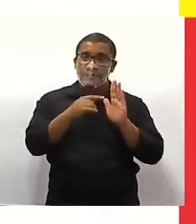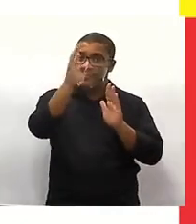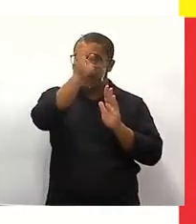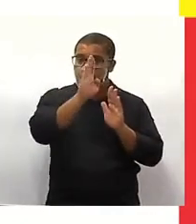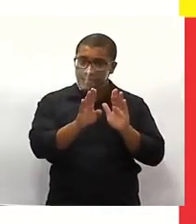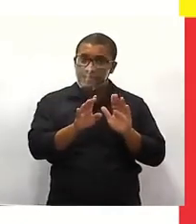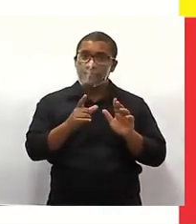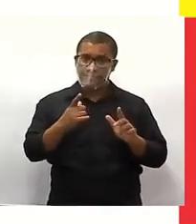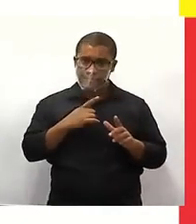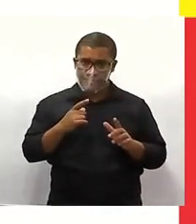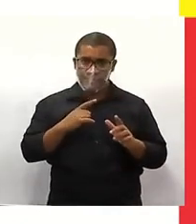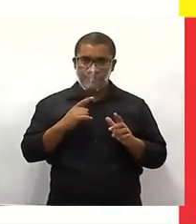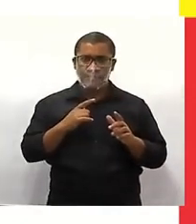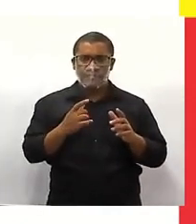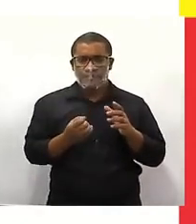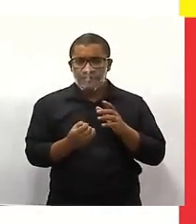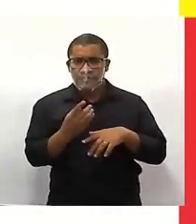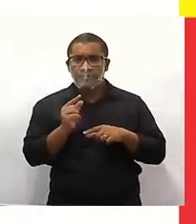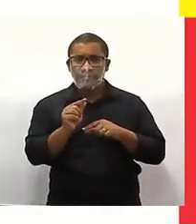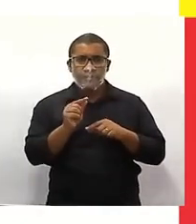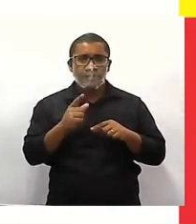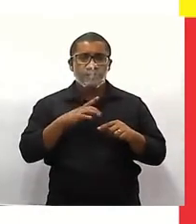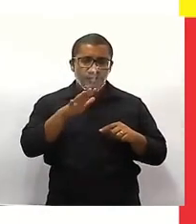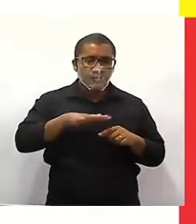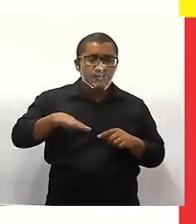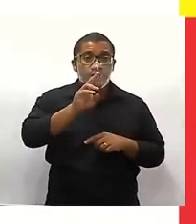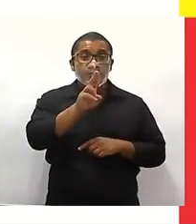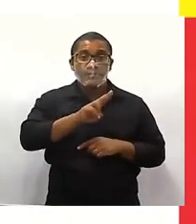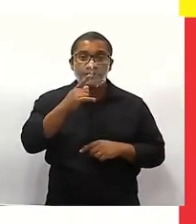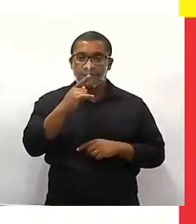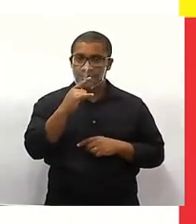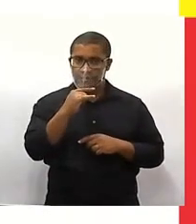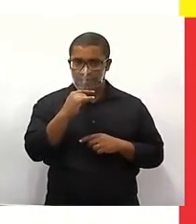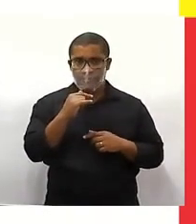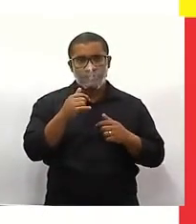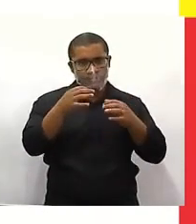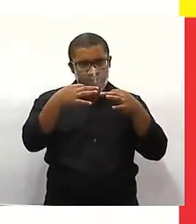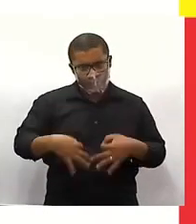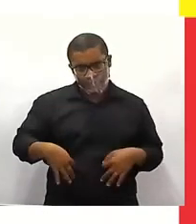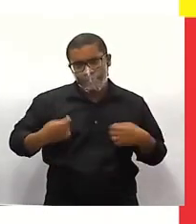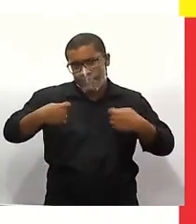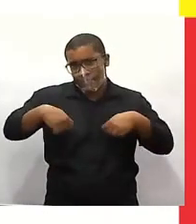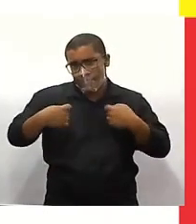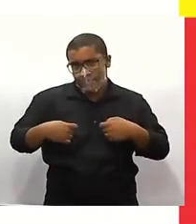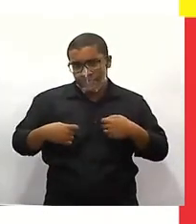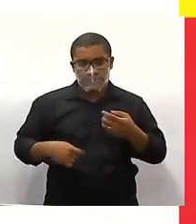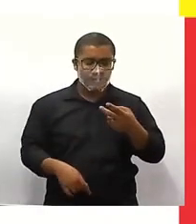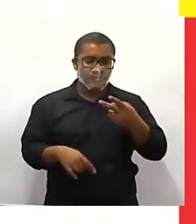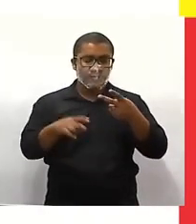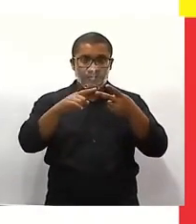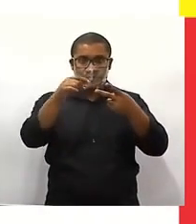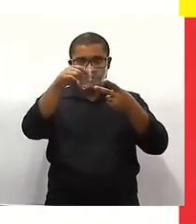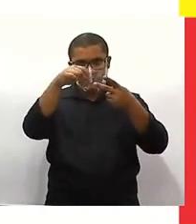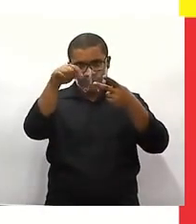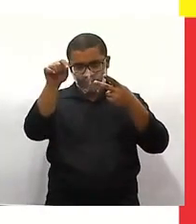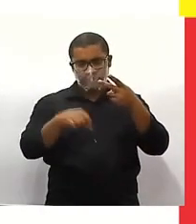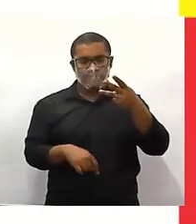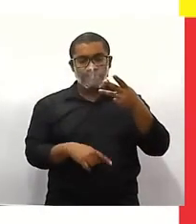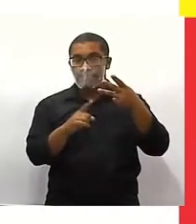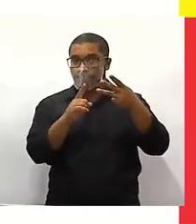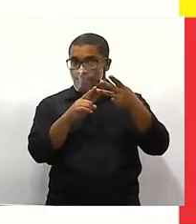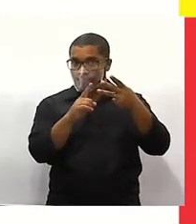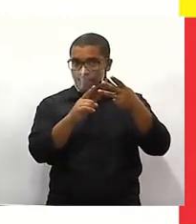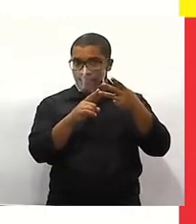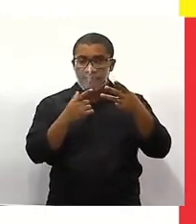como fundamento incentivar o uso racional. Beleza? 2 está correto. Conseguir o recurso